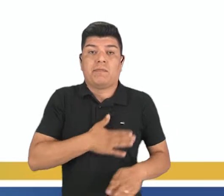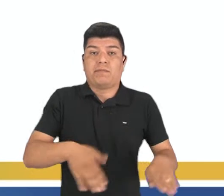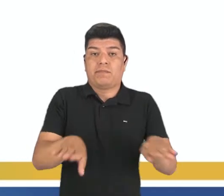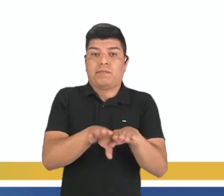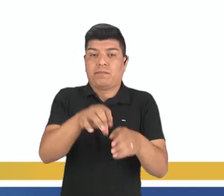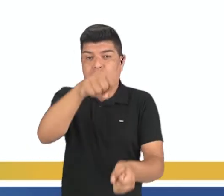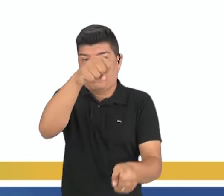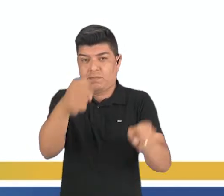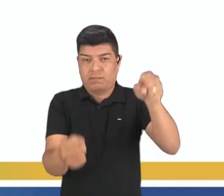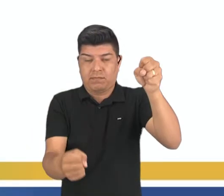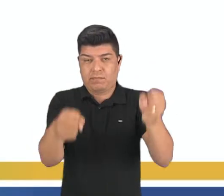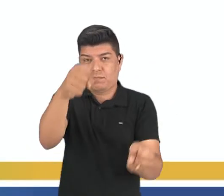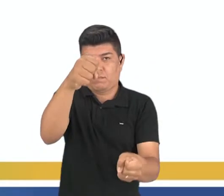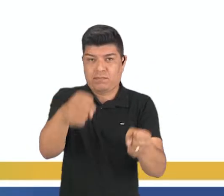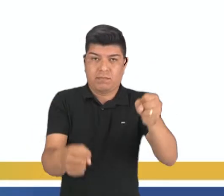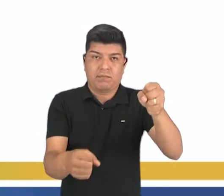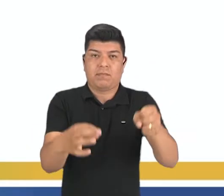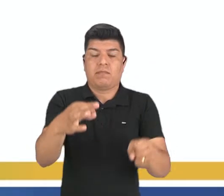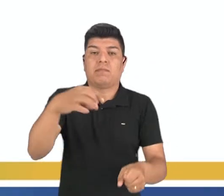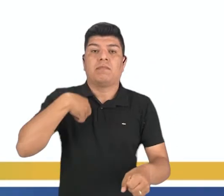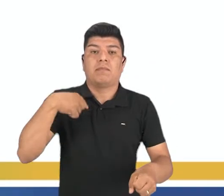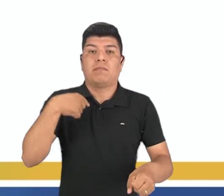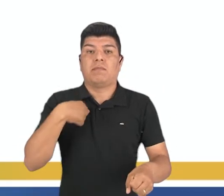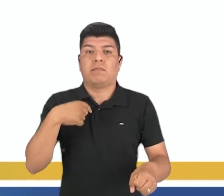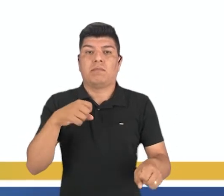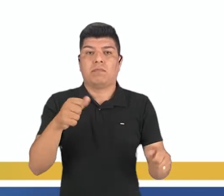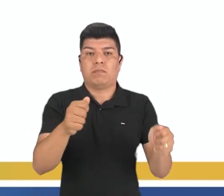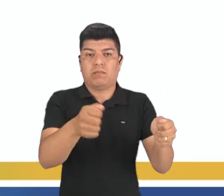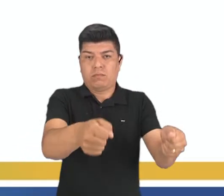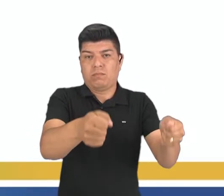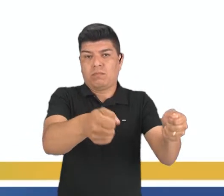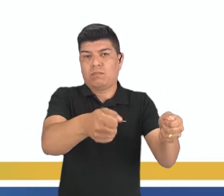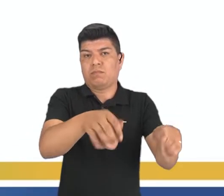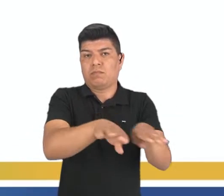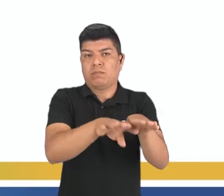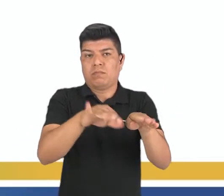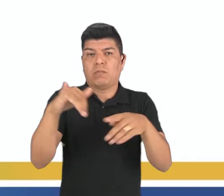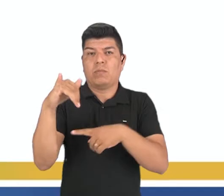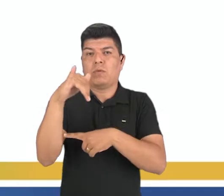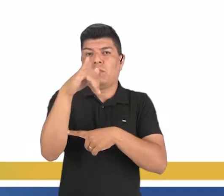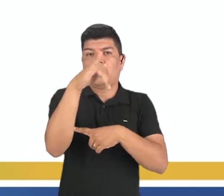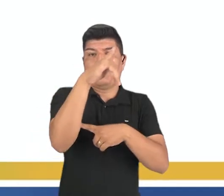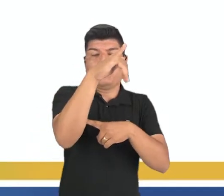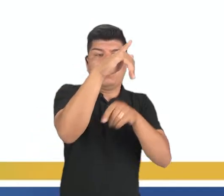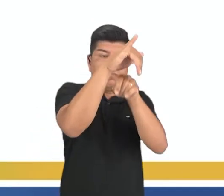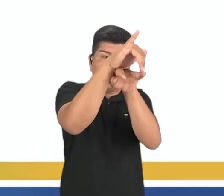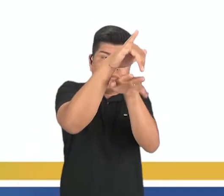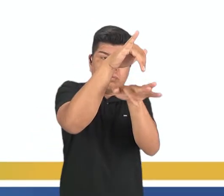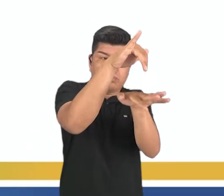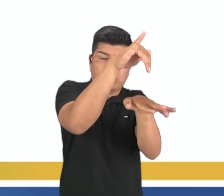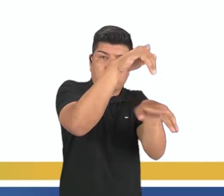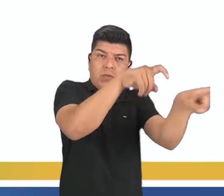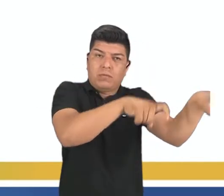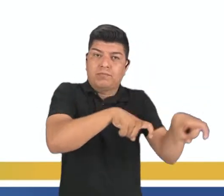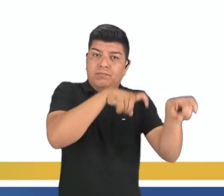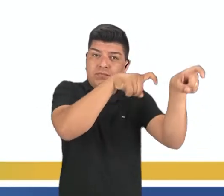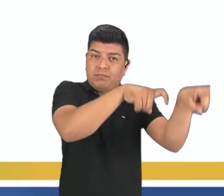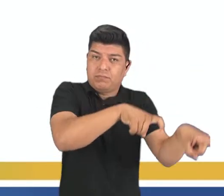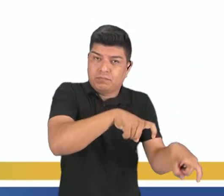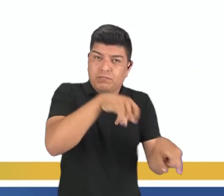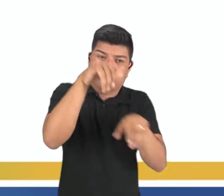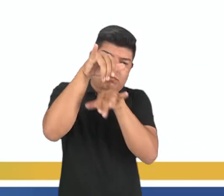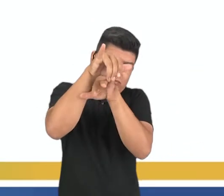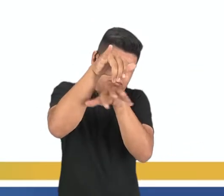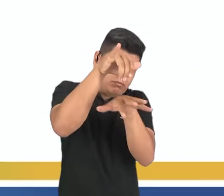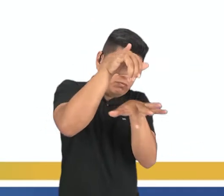de dirigir carros, tratores e pilotava o avião que pulverizava as plantações da fazenda.